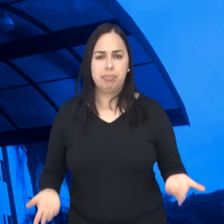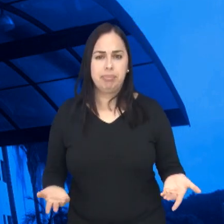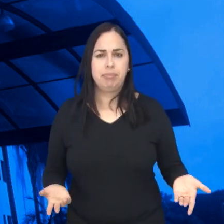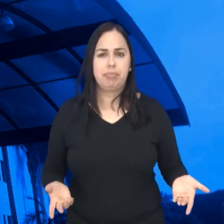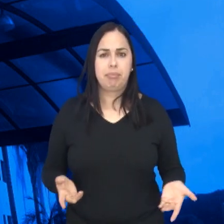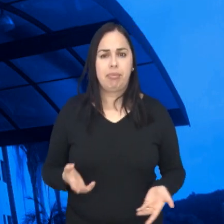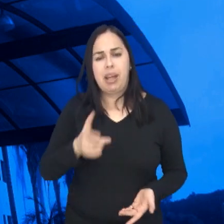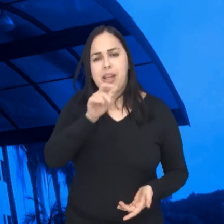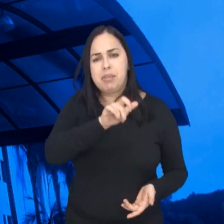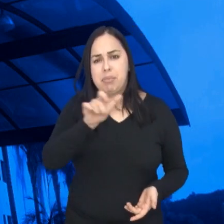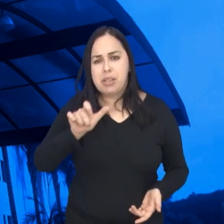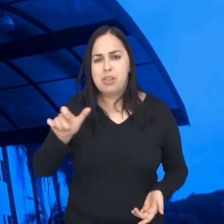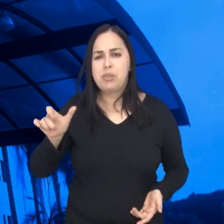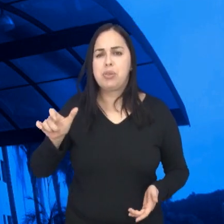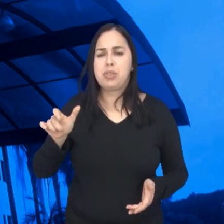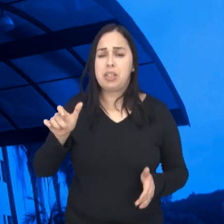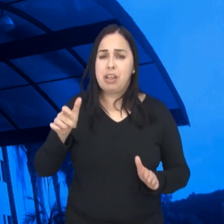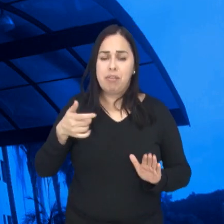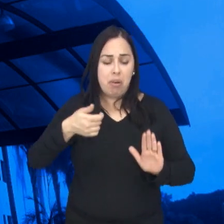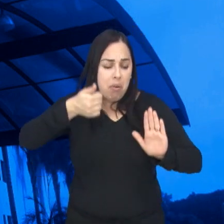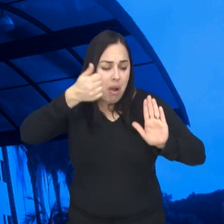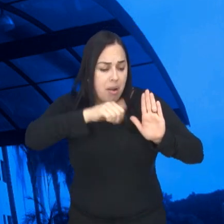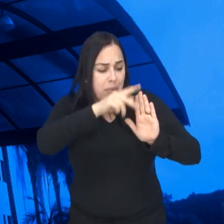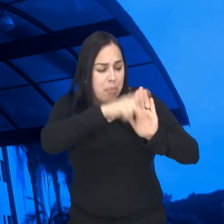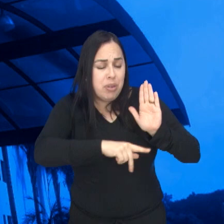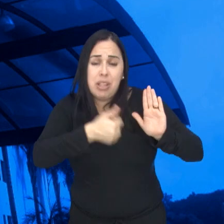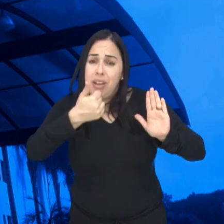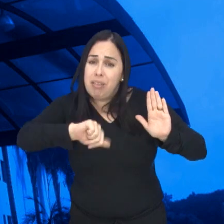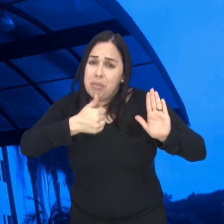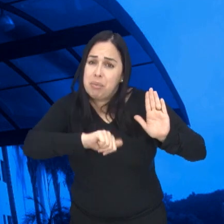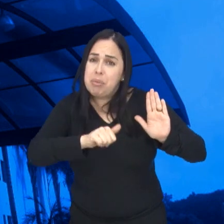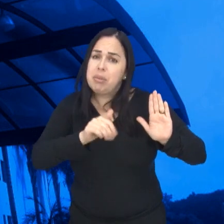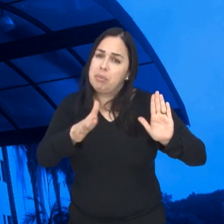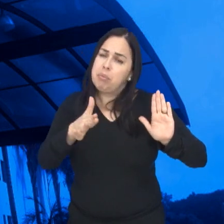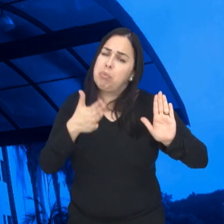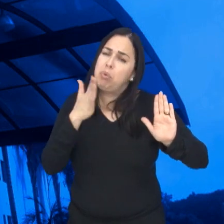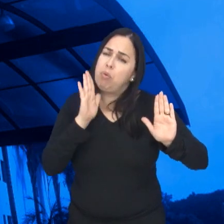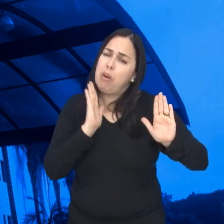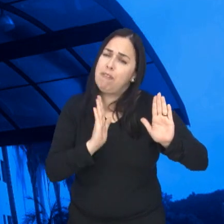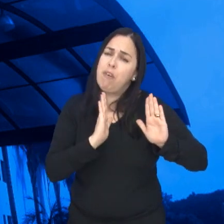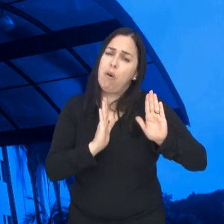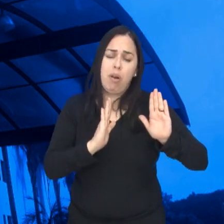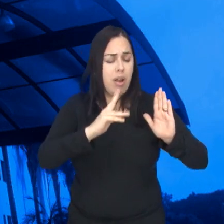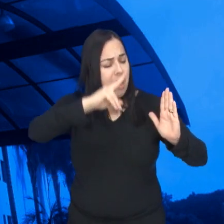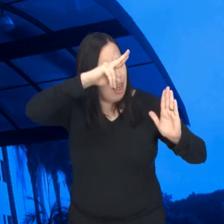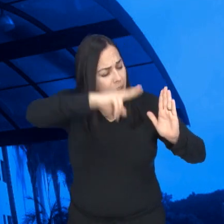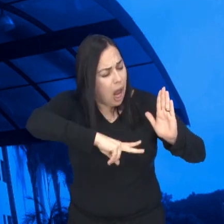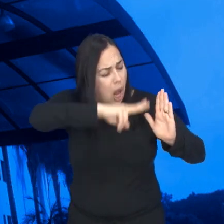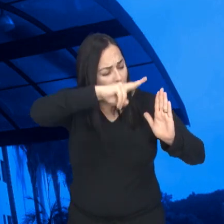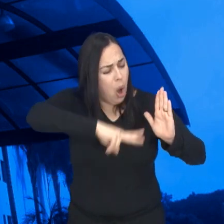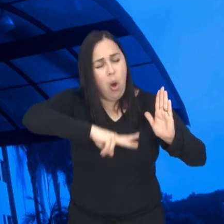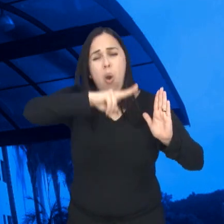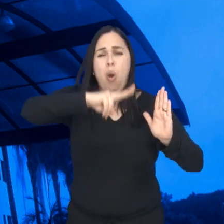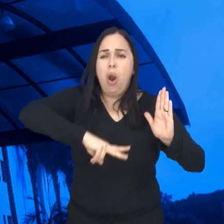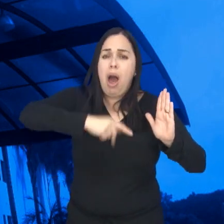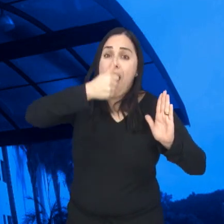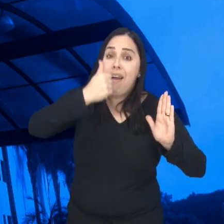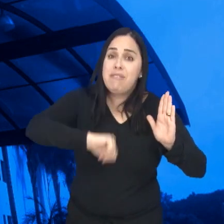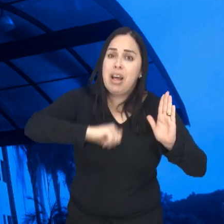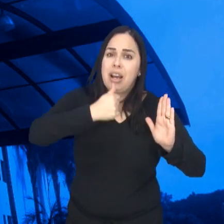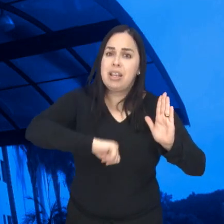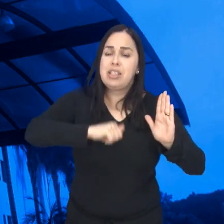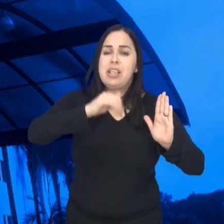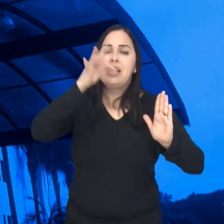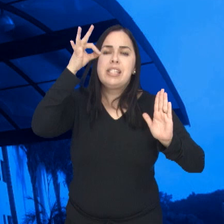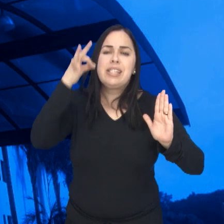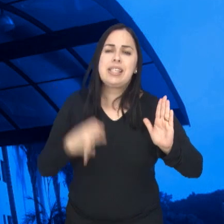aqueles que estarão apreciando o projeto, deitem-se sobre ele e tratem-no com